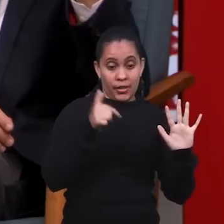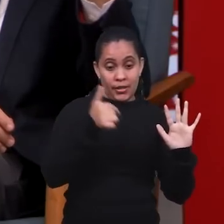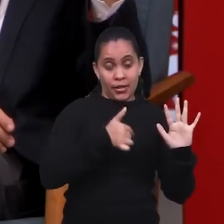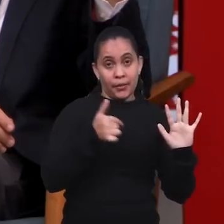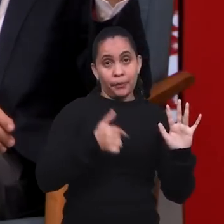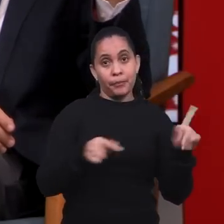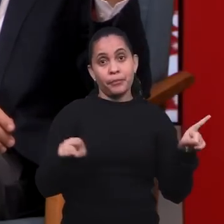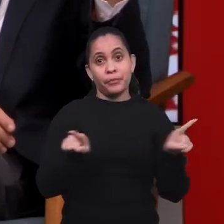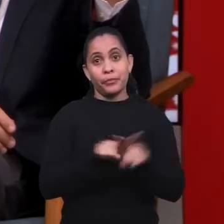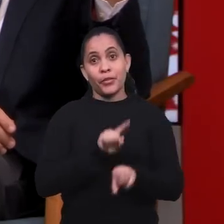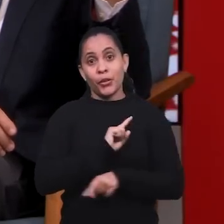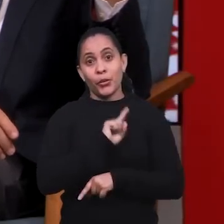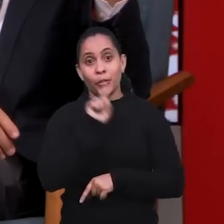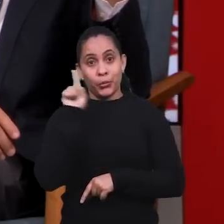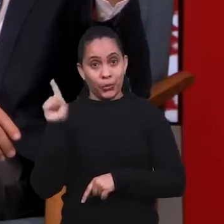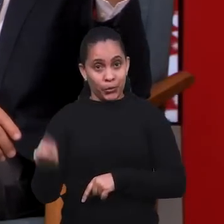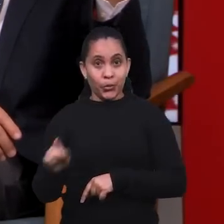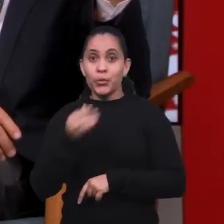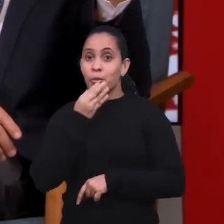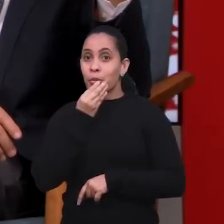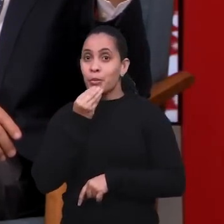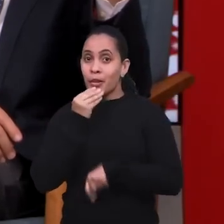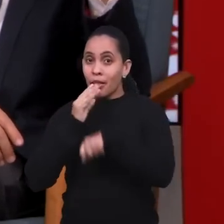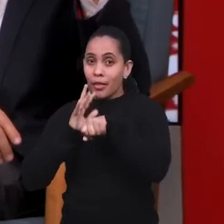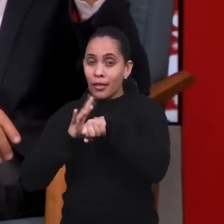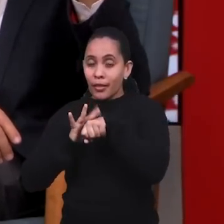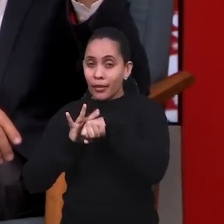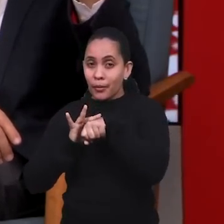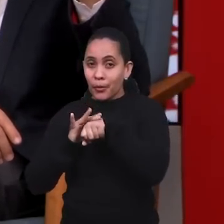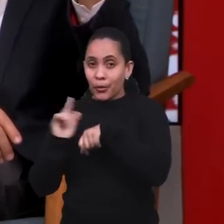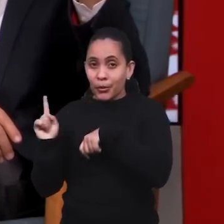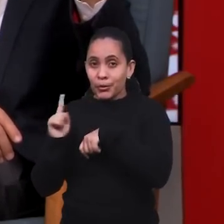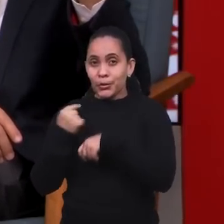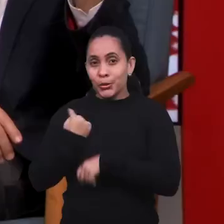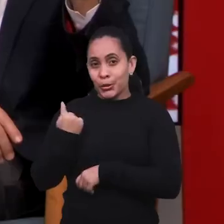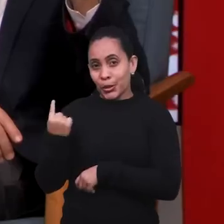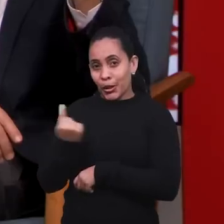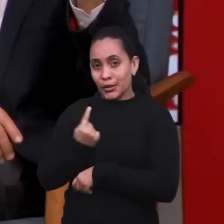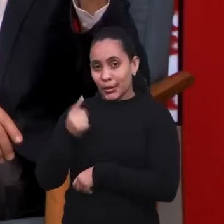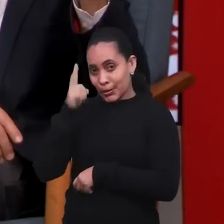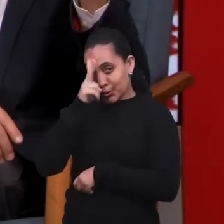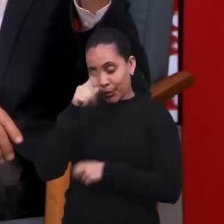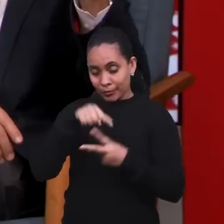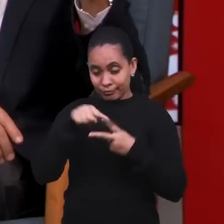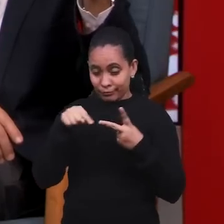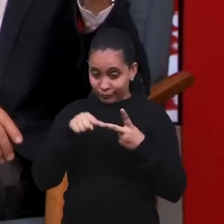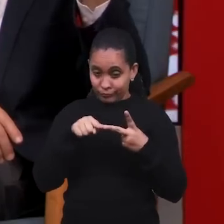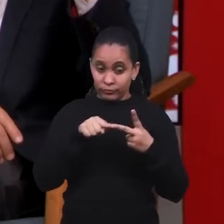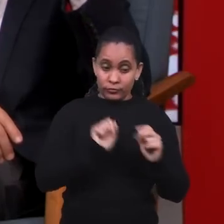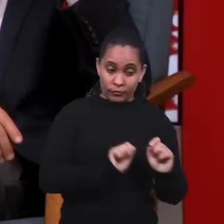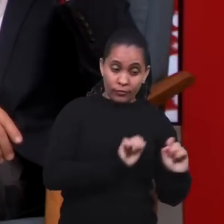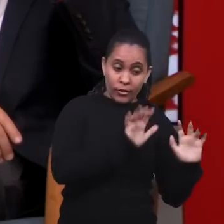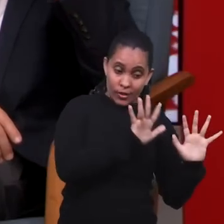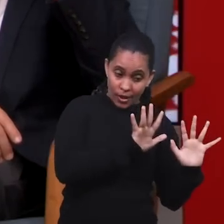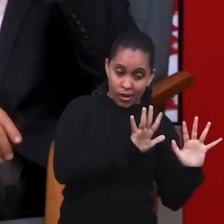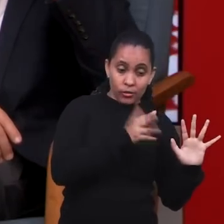a cura daquele leproso sozinho. Vocês estão lembrados que numa cura de um